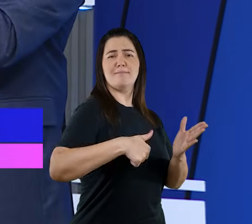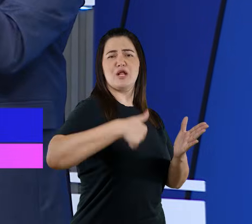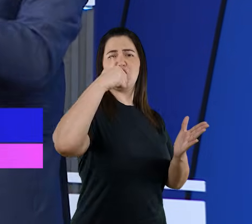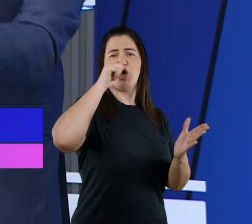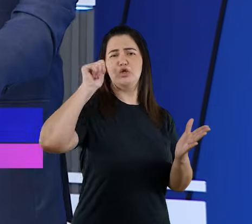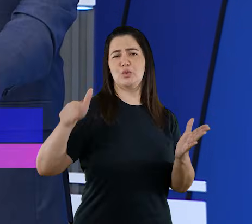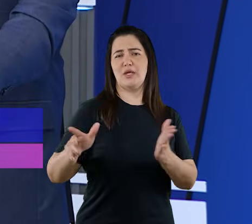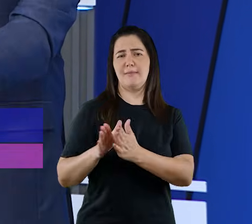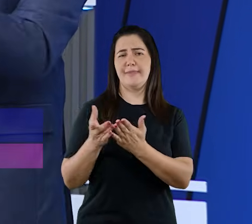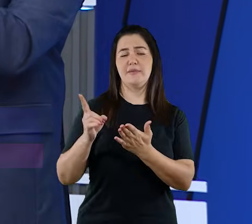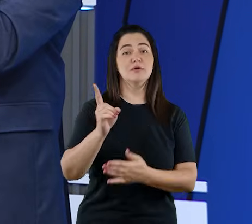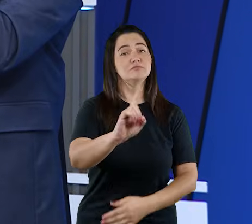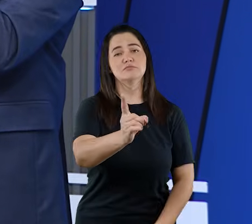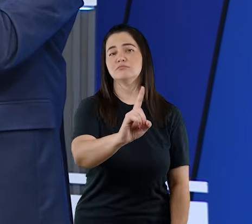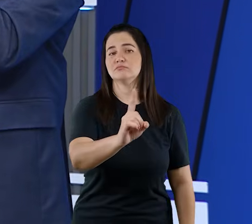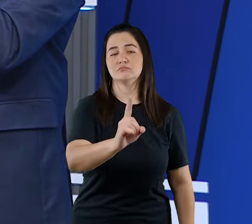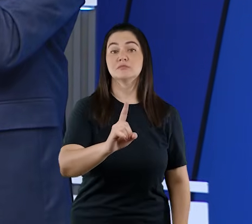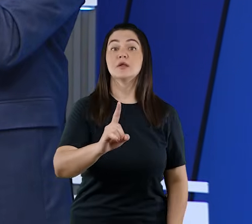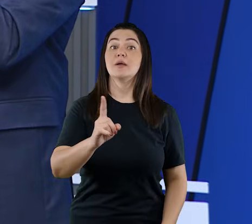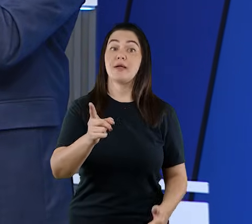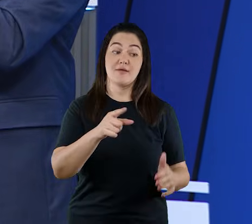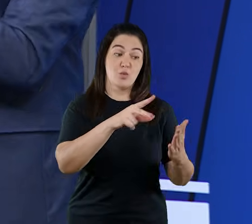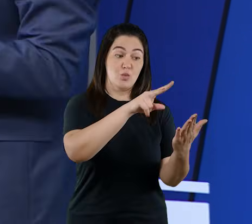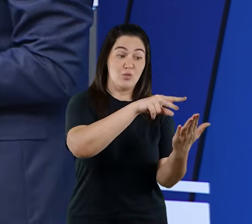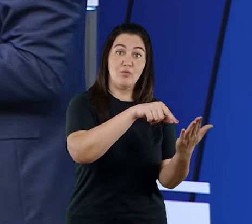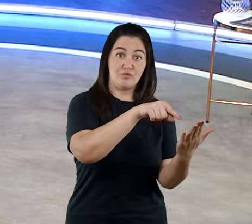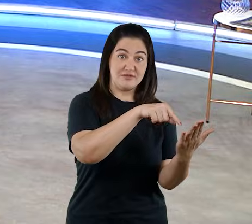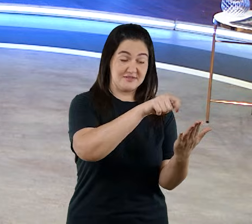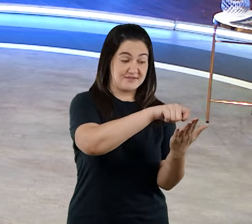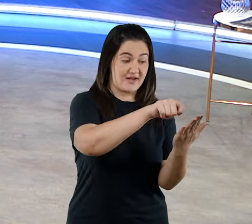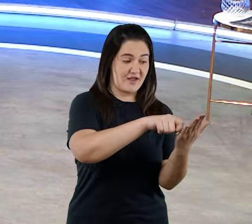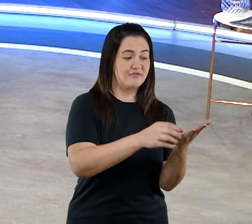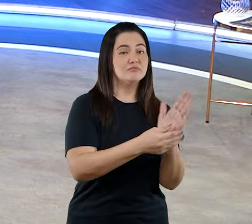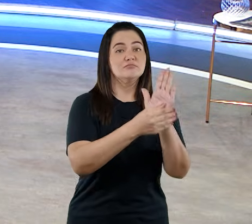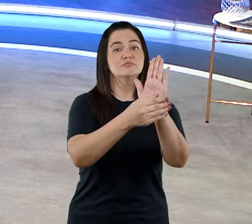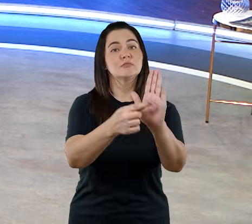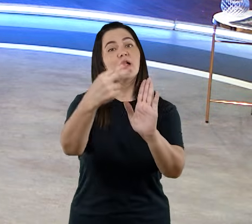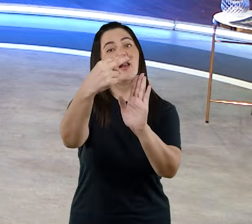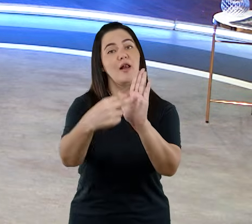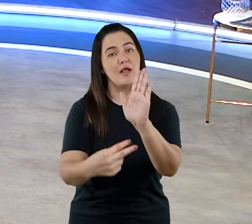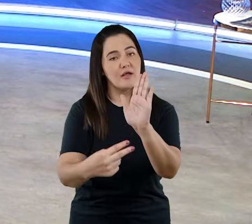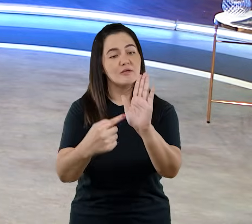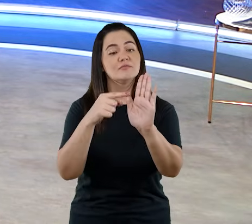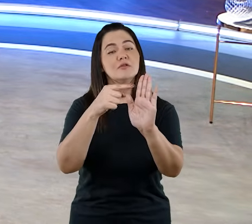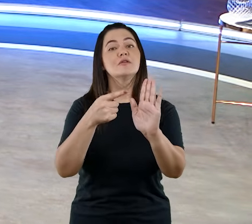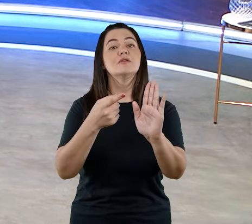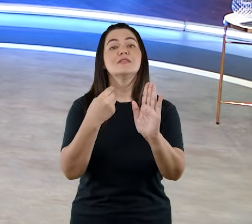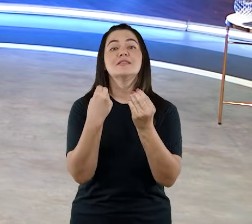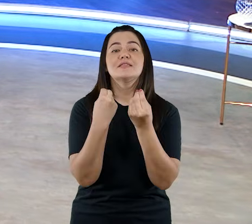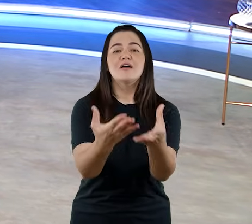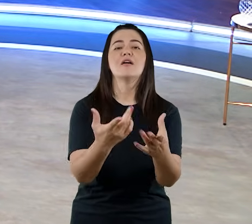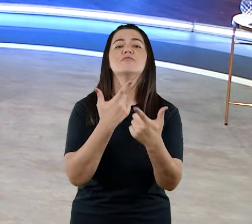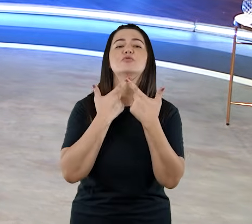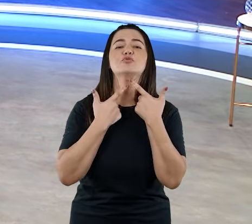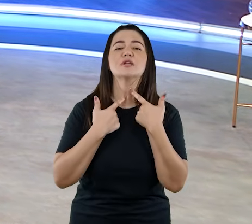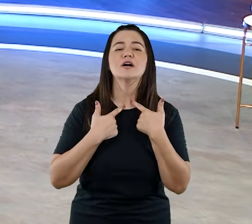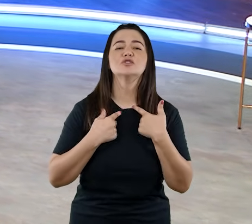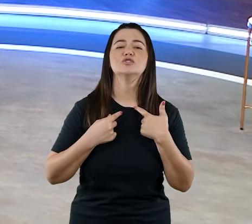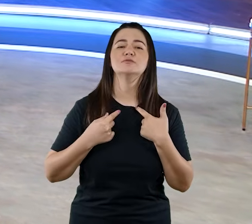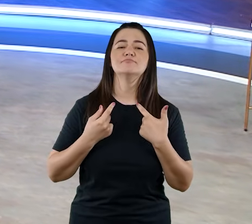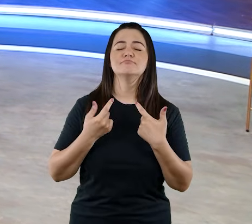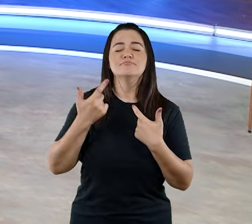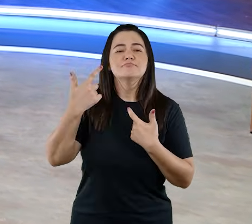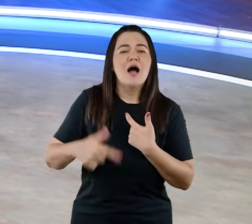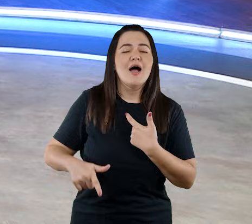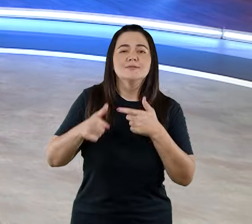Bíblia. O que eu estou falando aqui é para você estudar essa palavra. Um dos últimos sermões de Ellen White, ela levantou